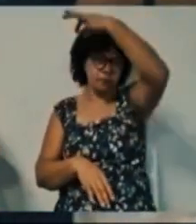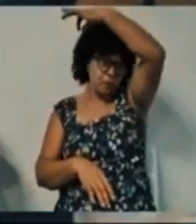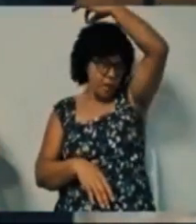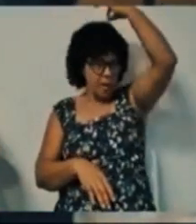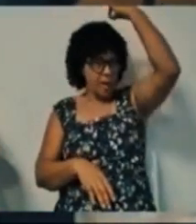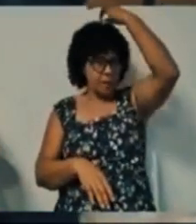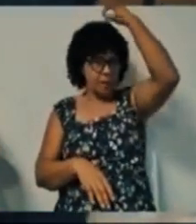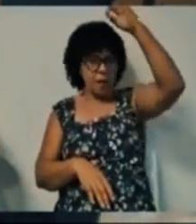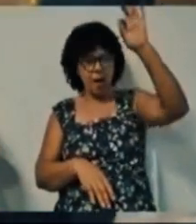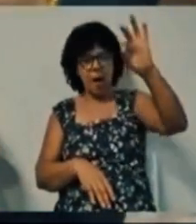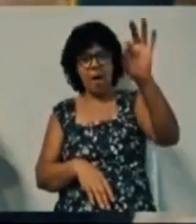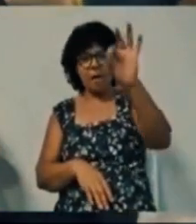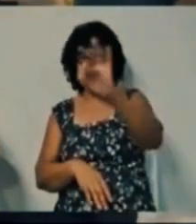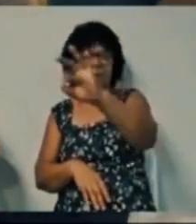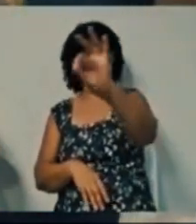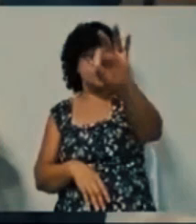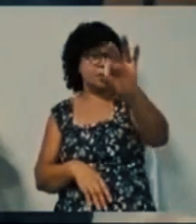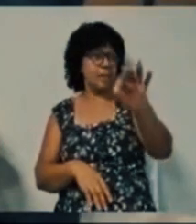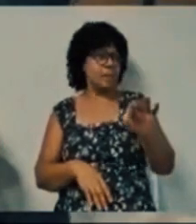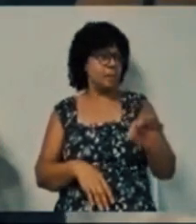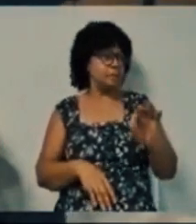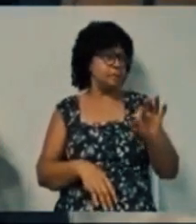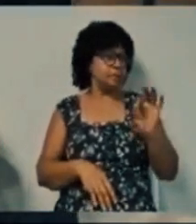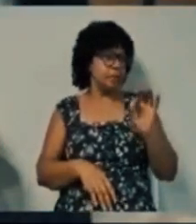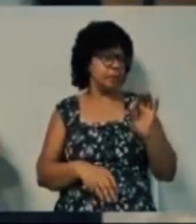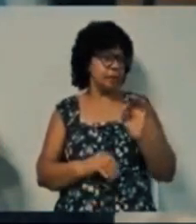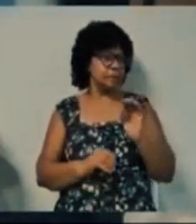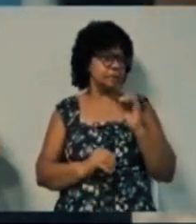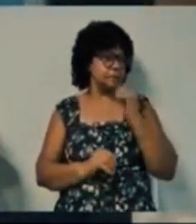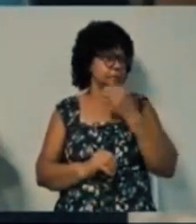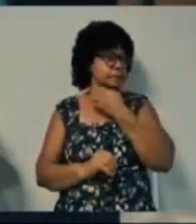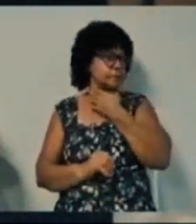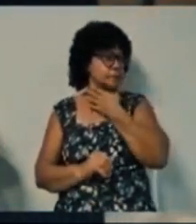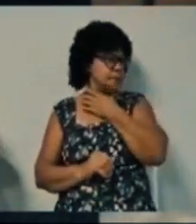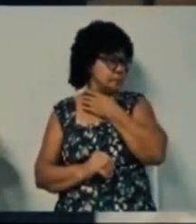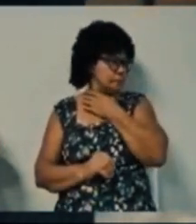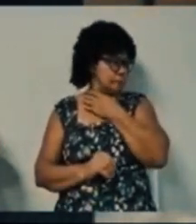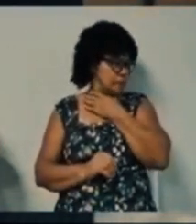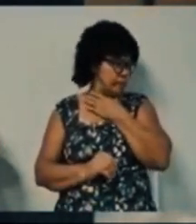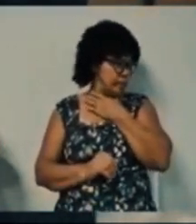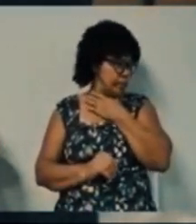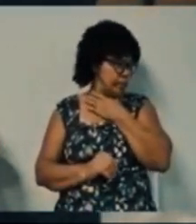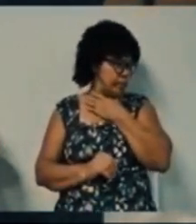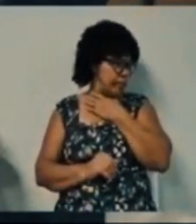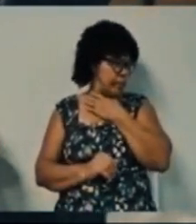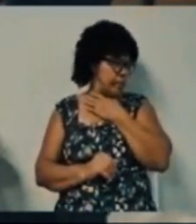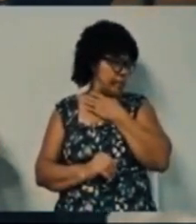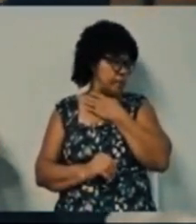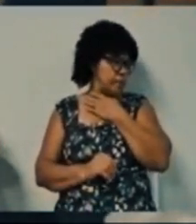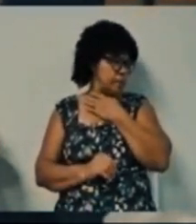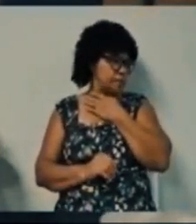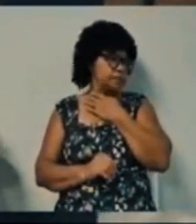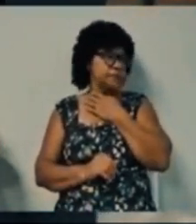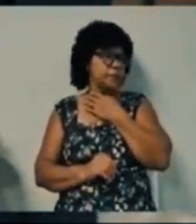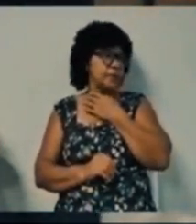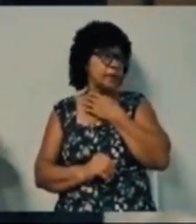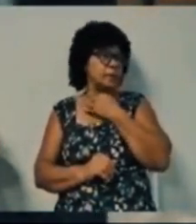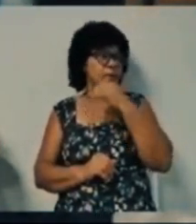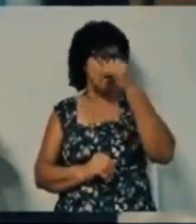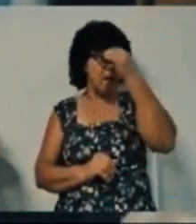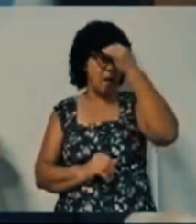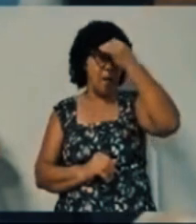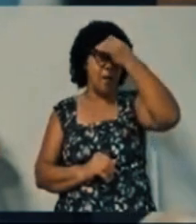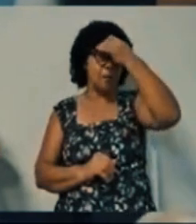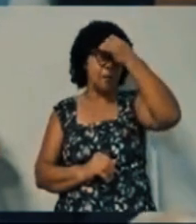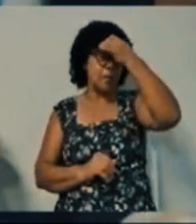Toca na vida do teu servo e da tua serva agora. Do alto da cabeça à planta dos